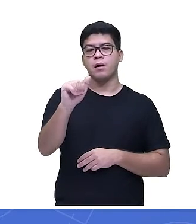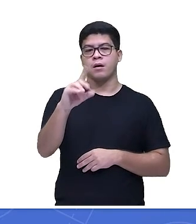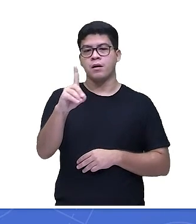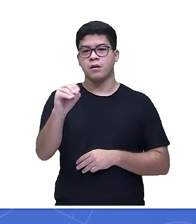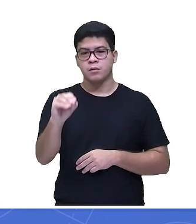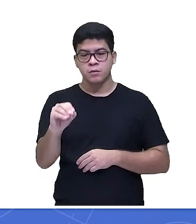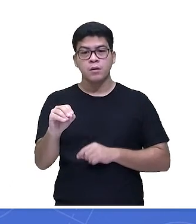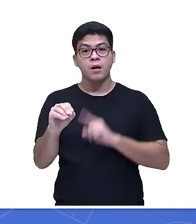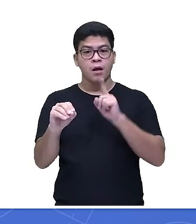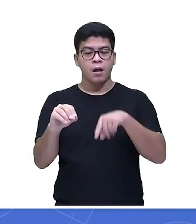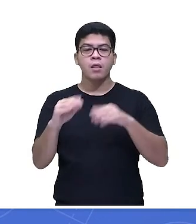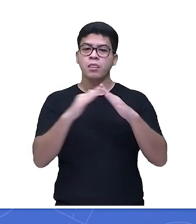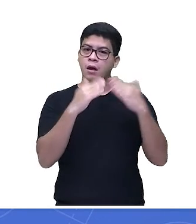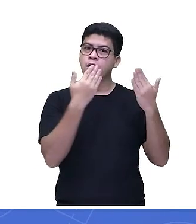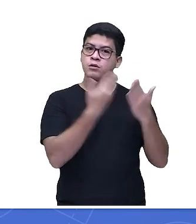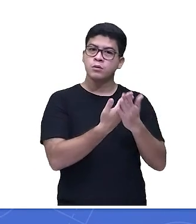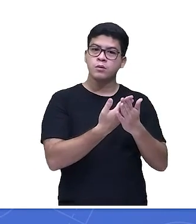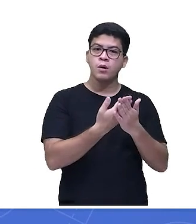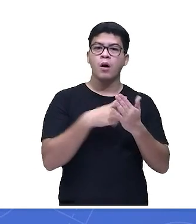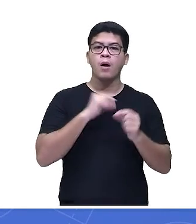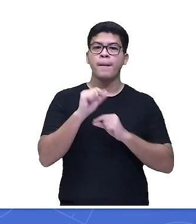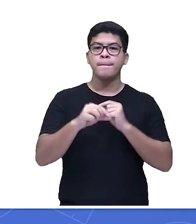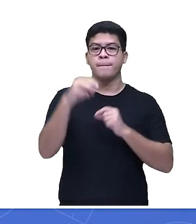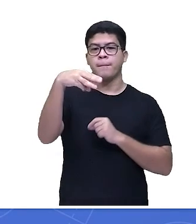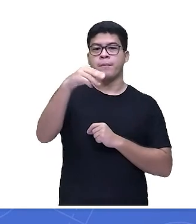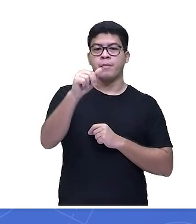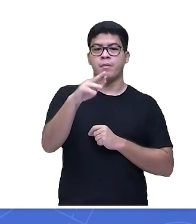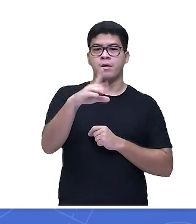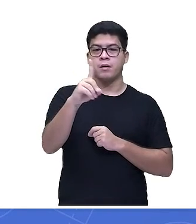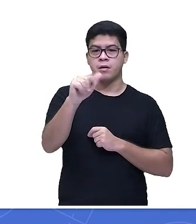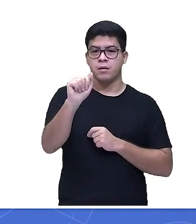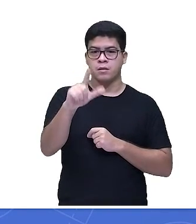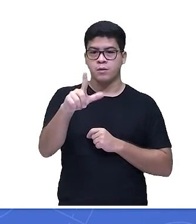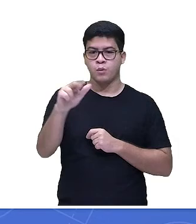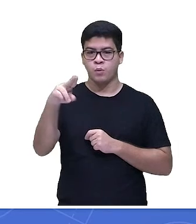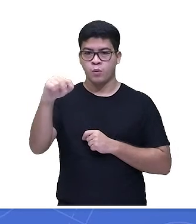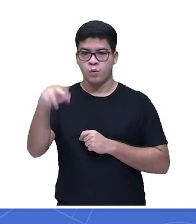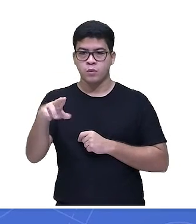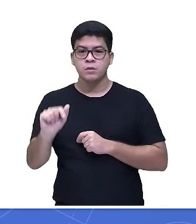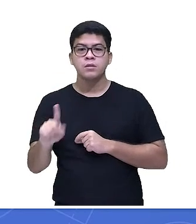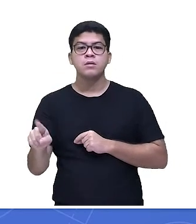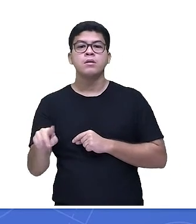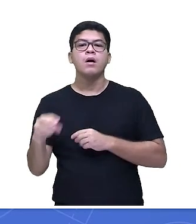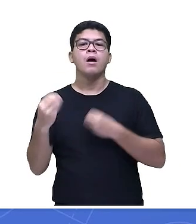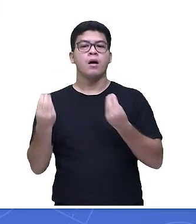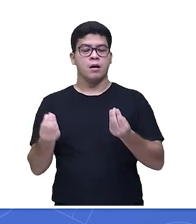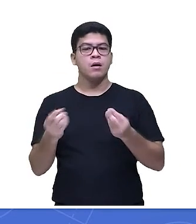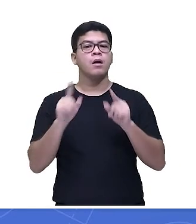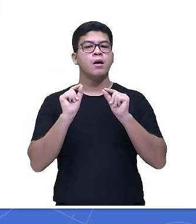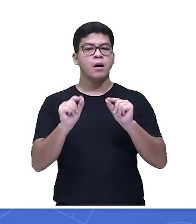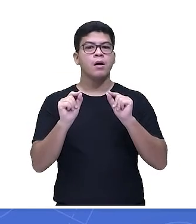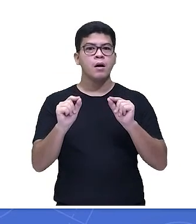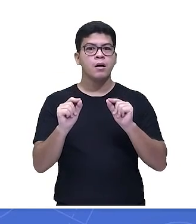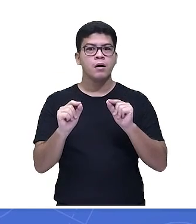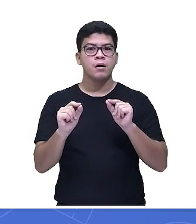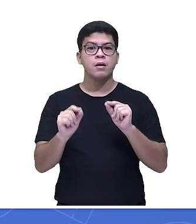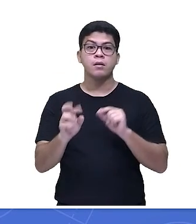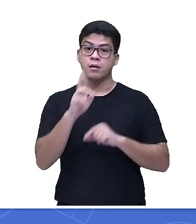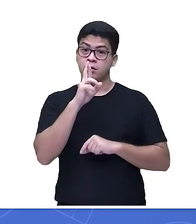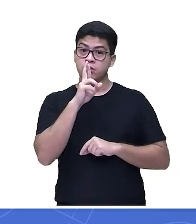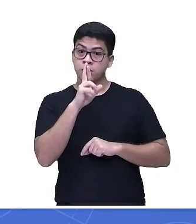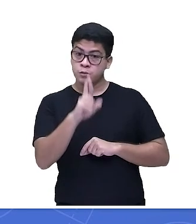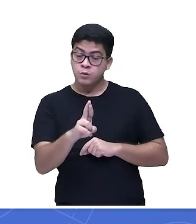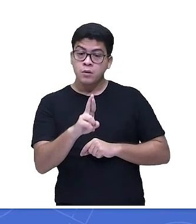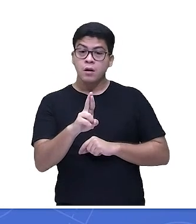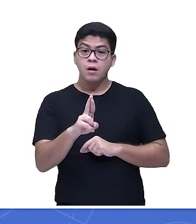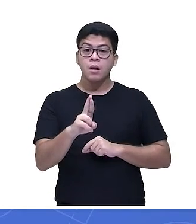Ele estuda na Escola Estadual Maria da Luz Caldeirão. E ele